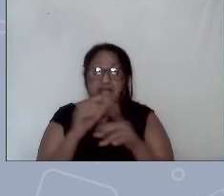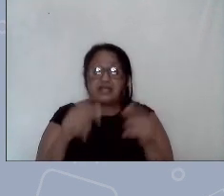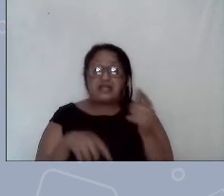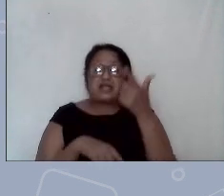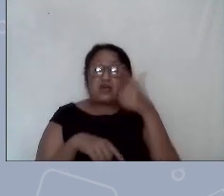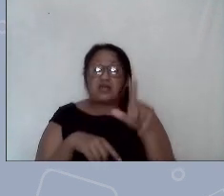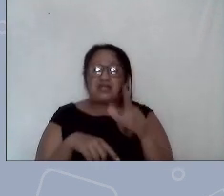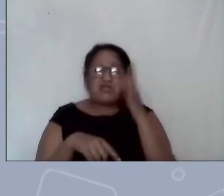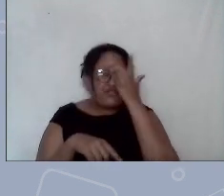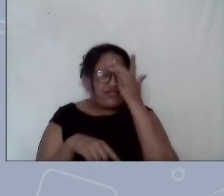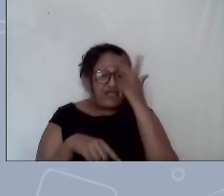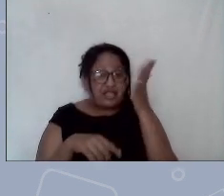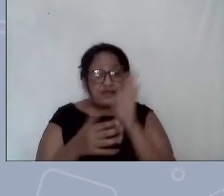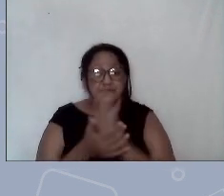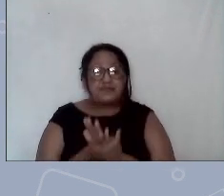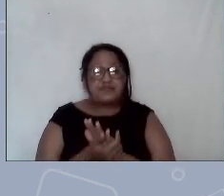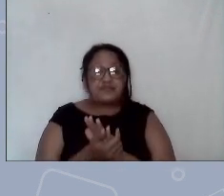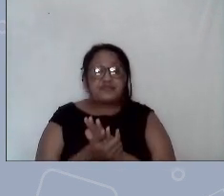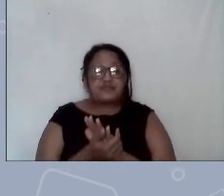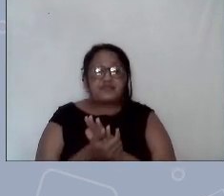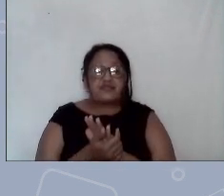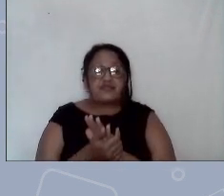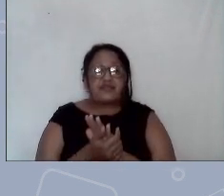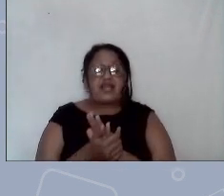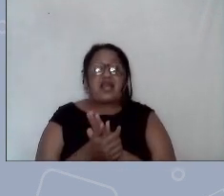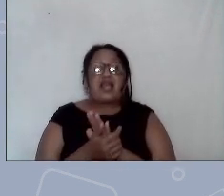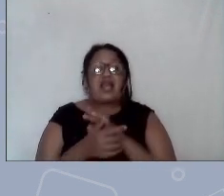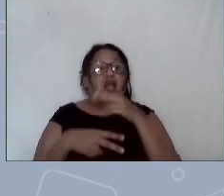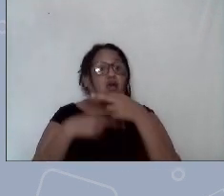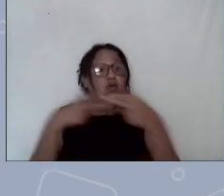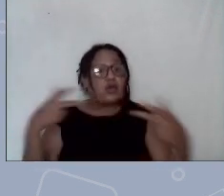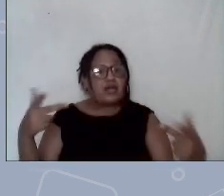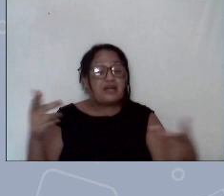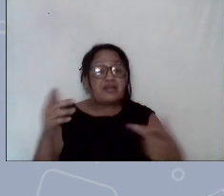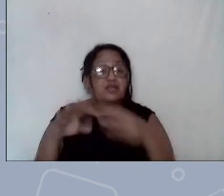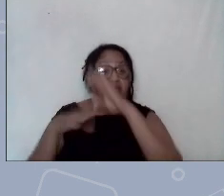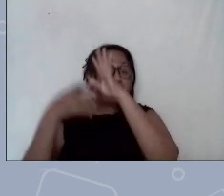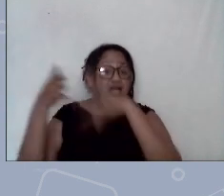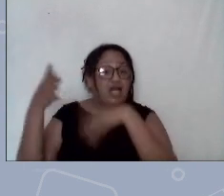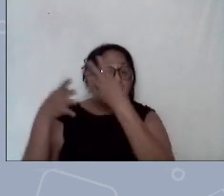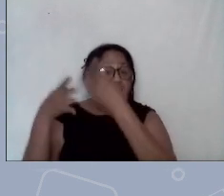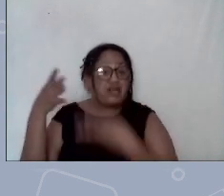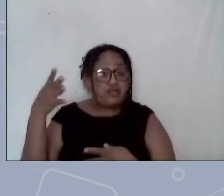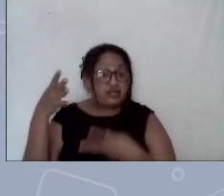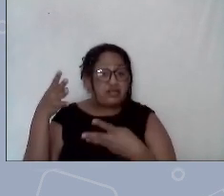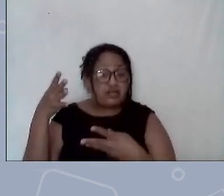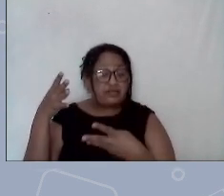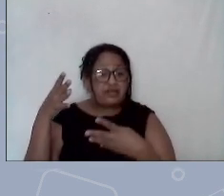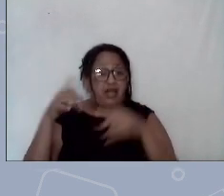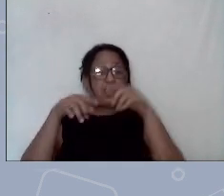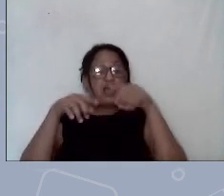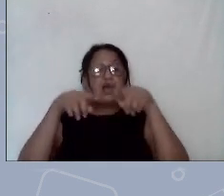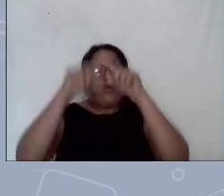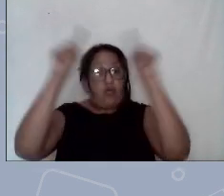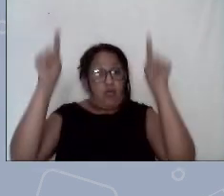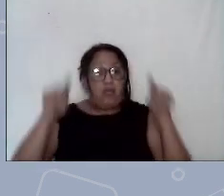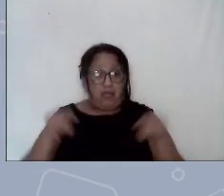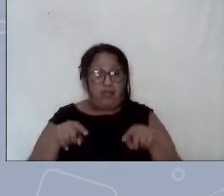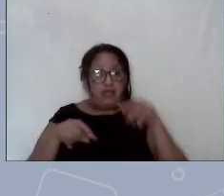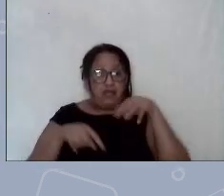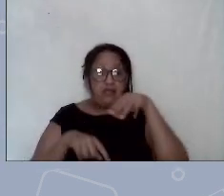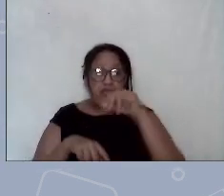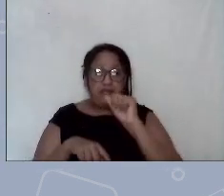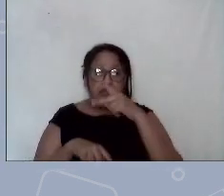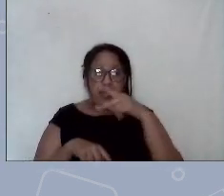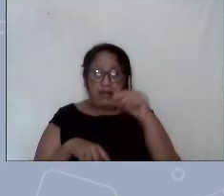facinho para você saber é um elemento gráfico estamos falando de um elemento gráfico mapa é um elemento gráfico